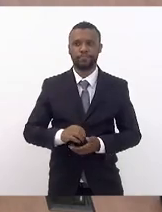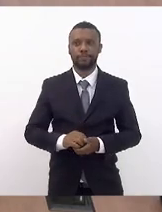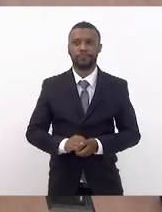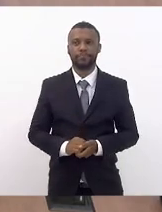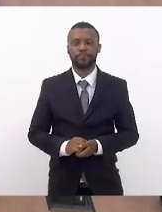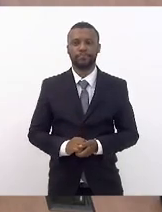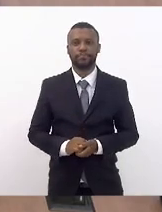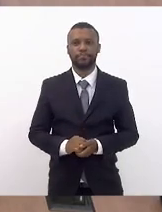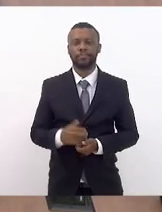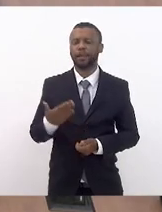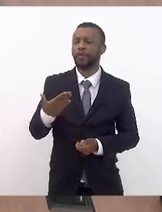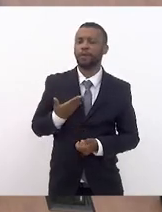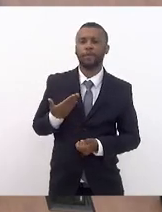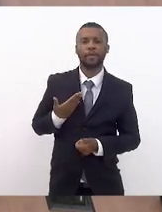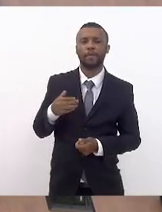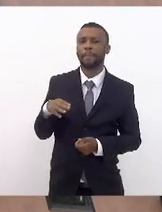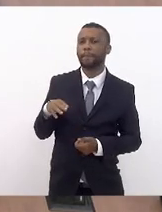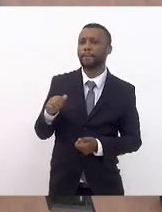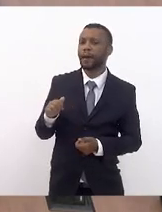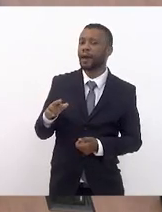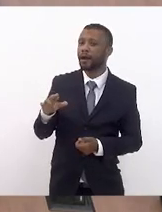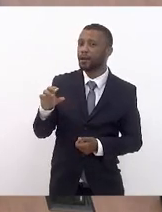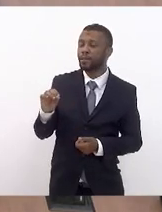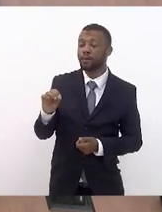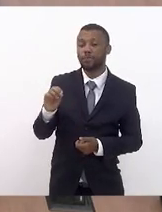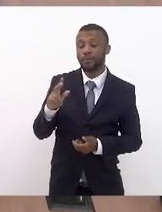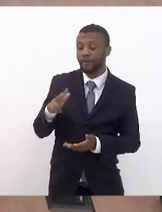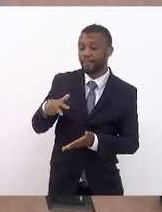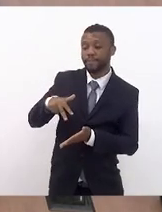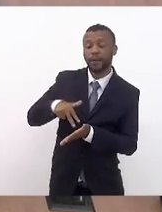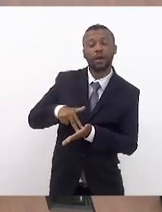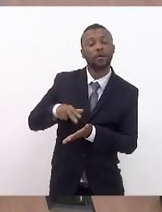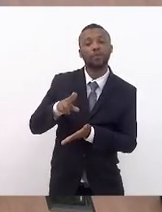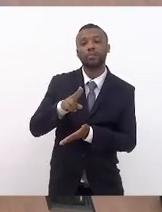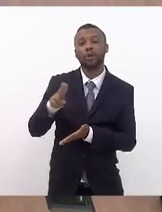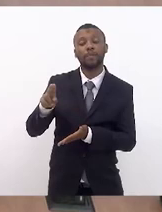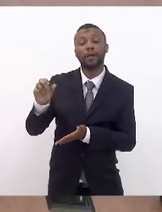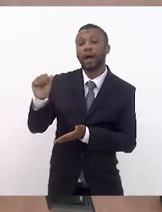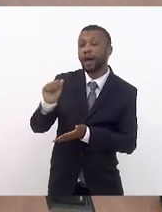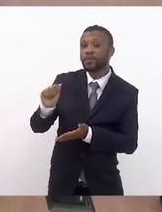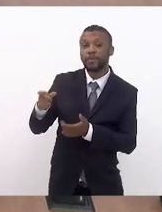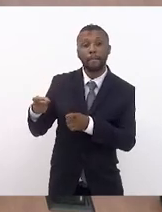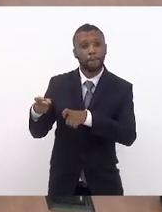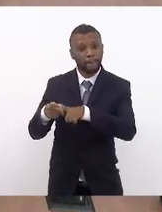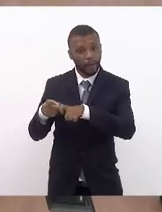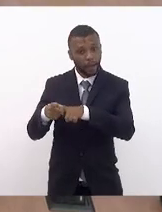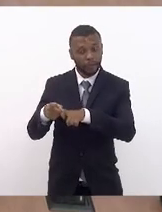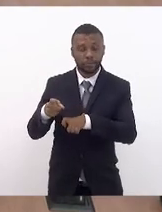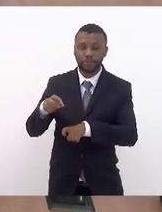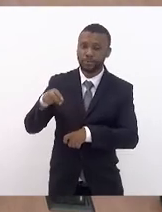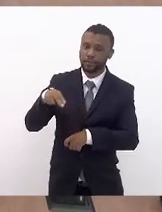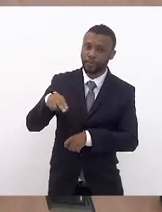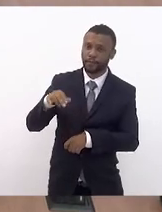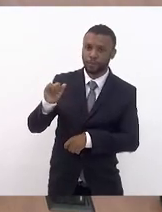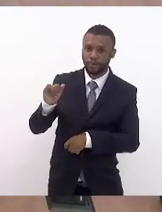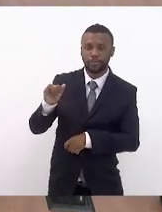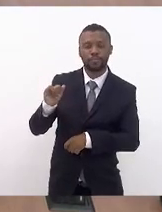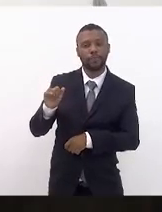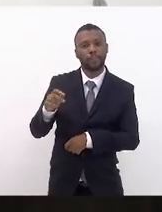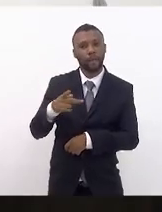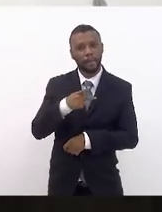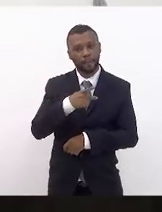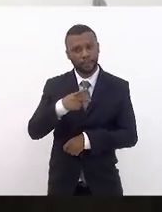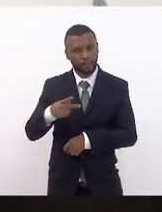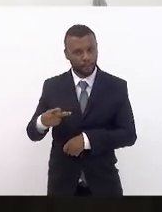Meu amigo Mário, eu venho em nome da Associação Médica de Nova Iguaçu, sob a presidência